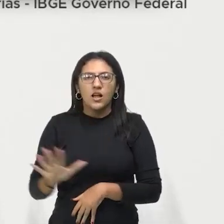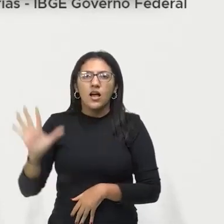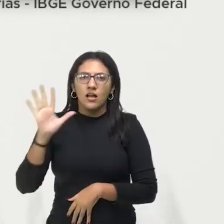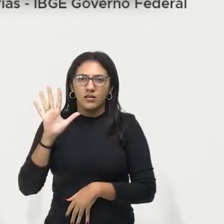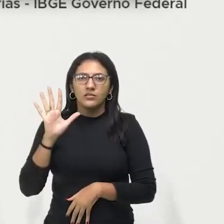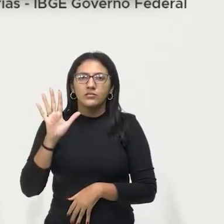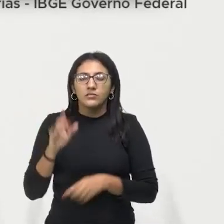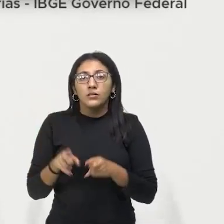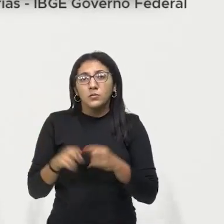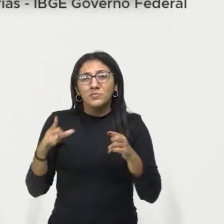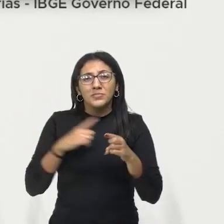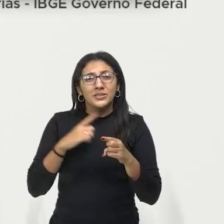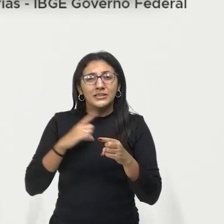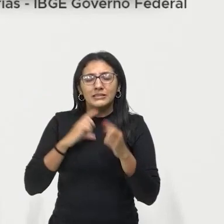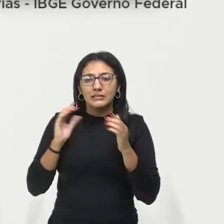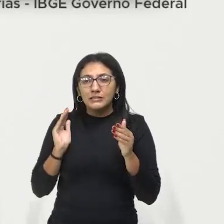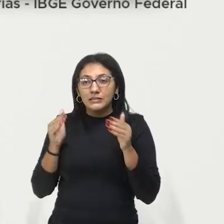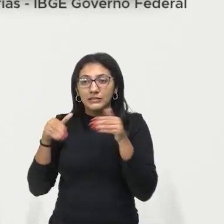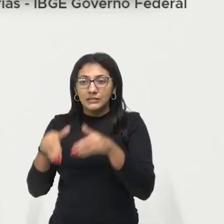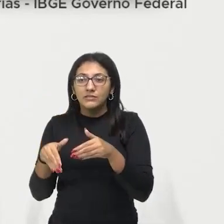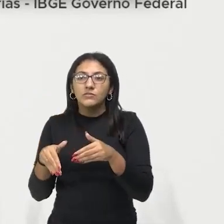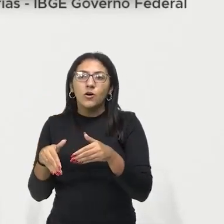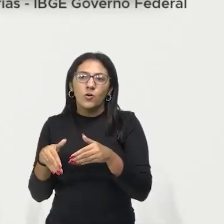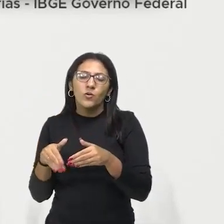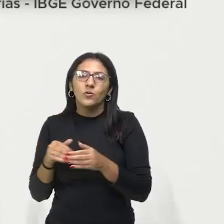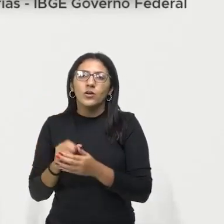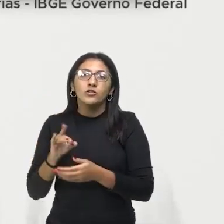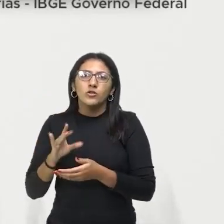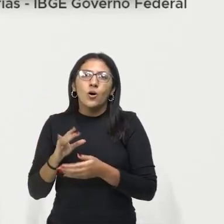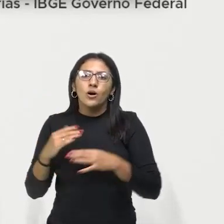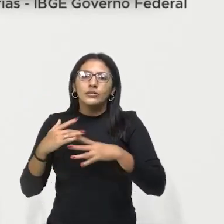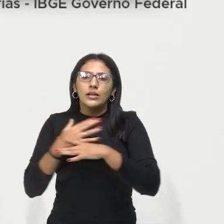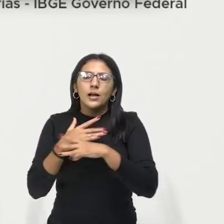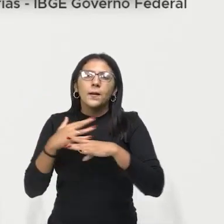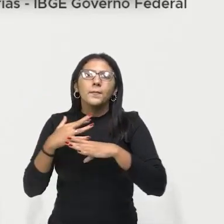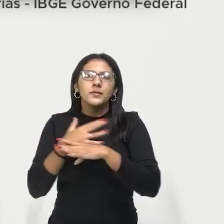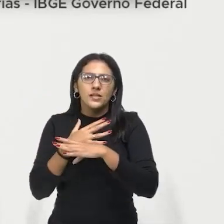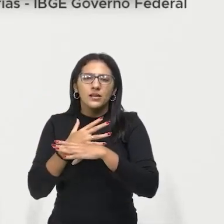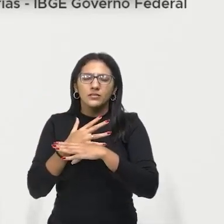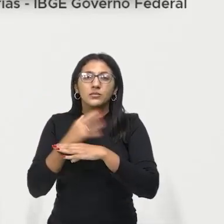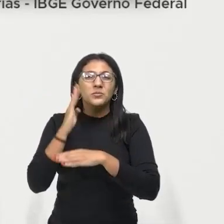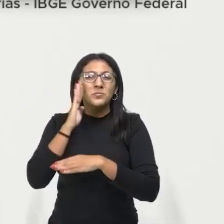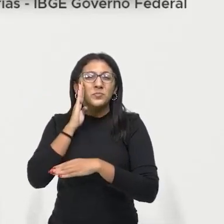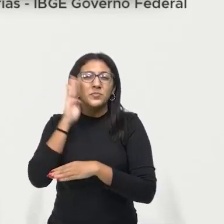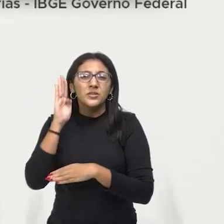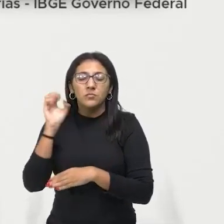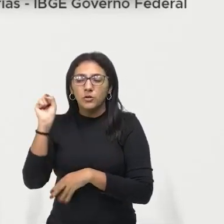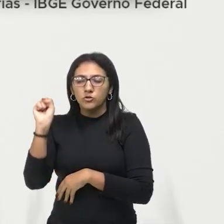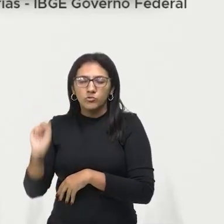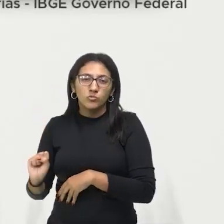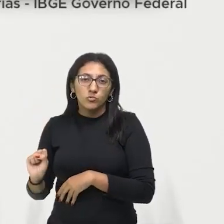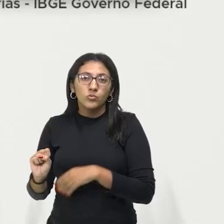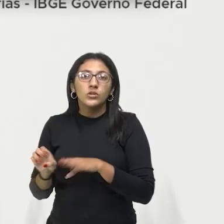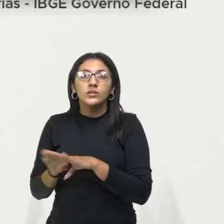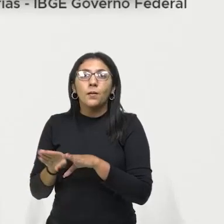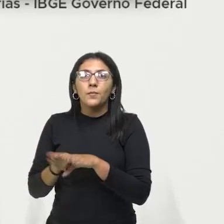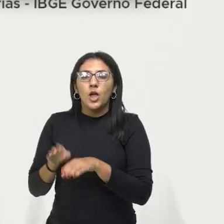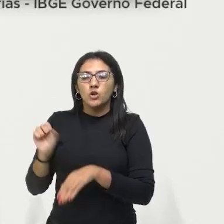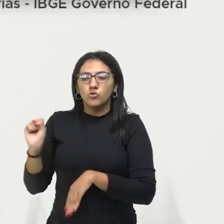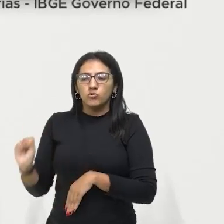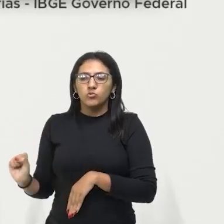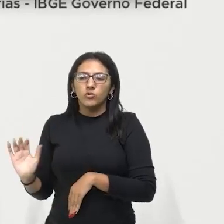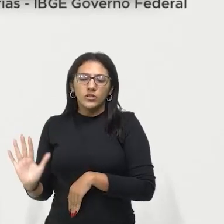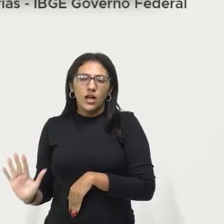hoje temos indústrias em todo o território nacional, mas elas se concentram com mais força nos centros urbanos,